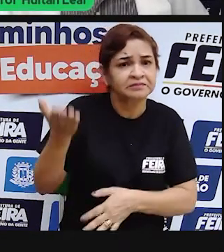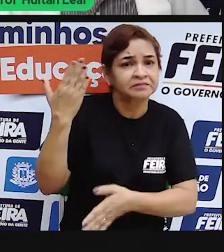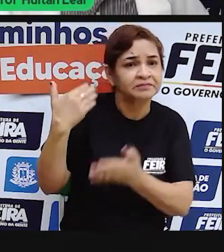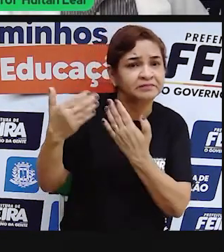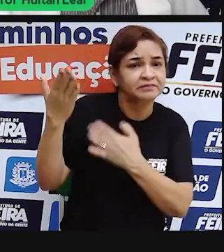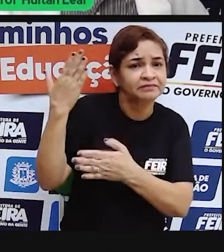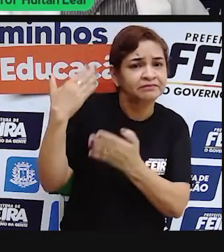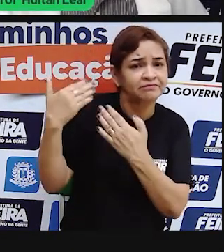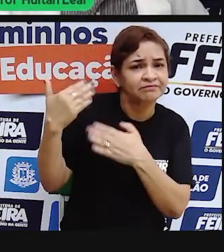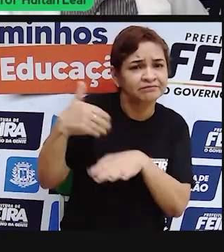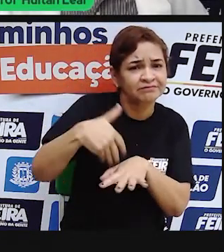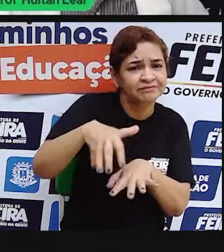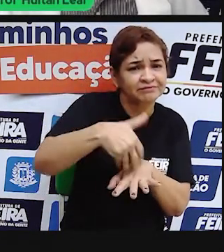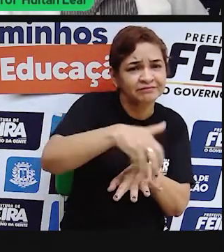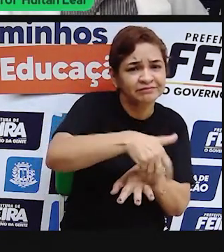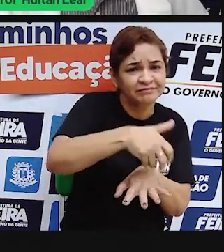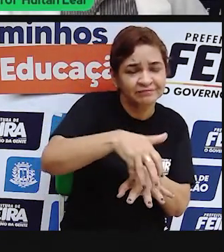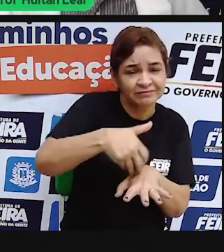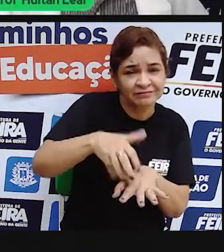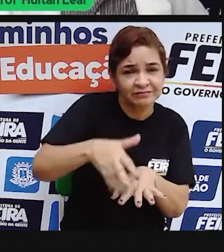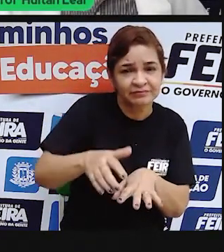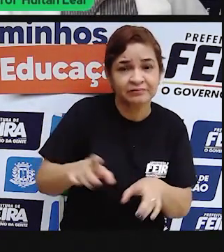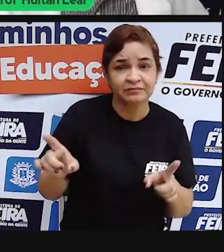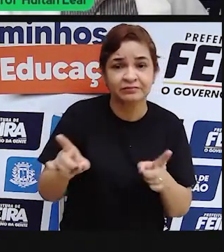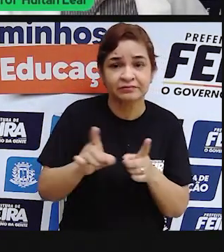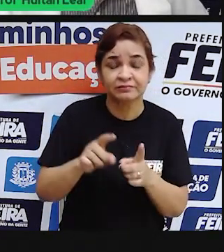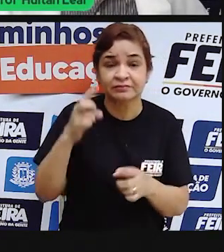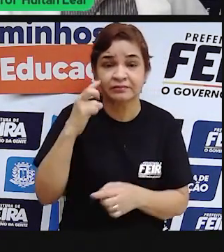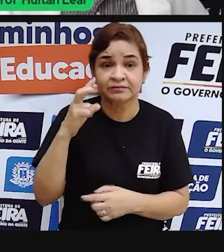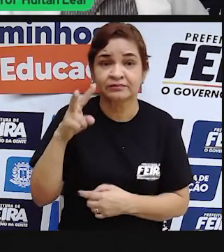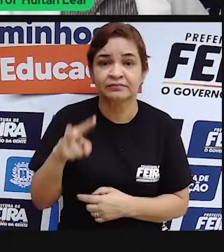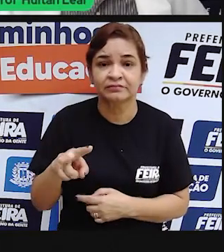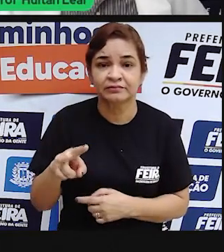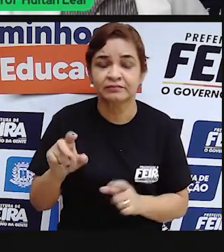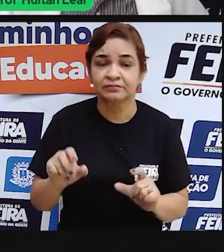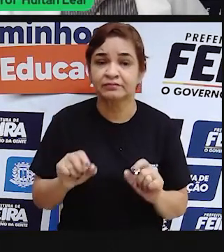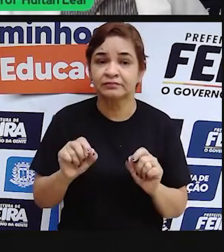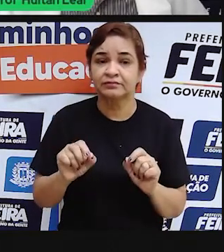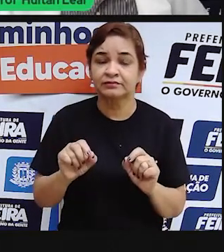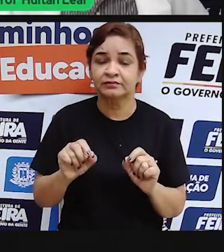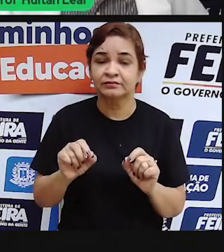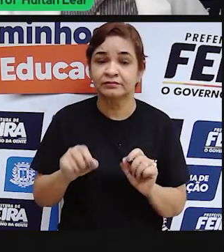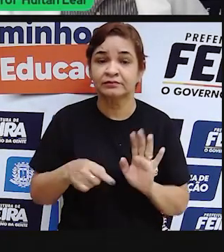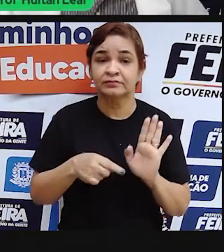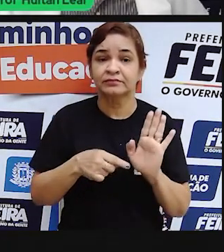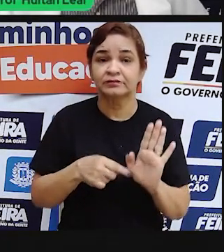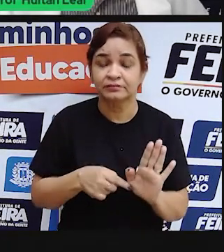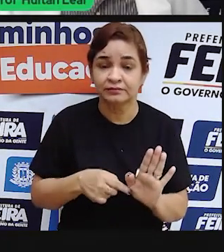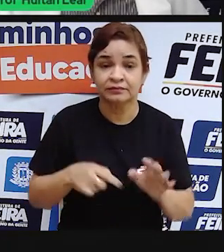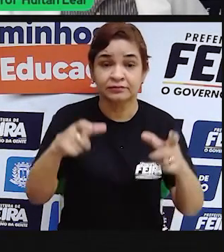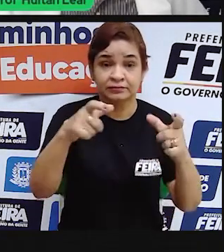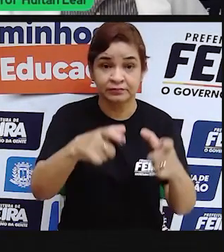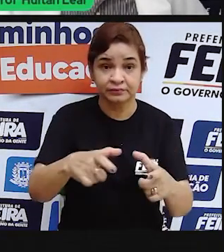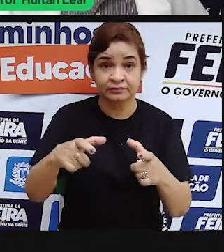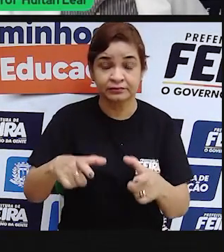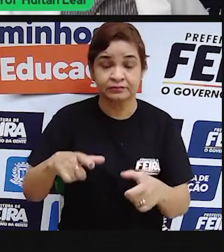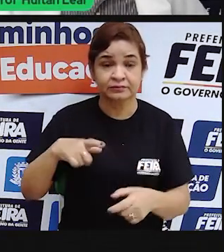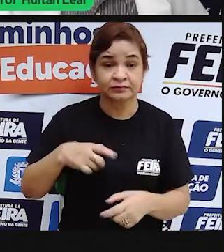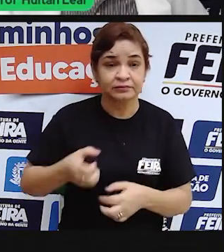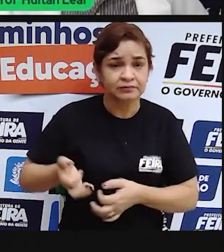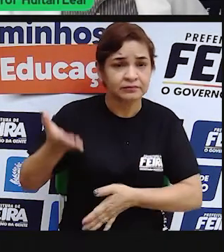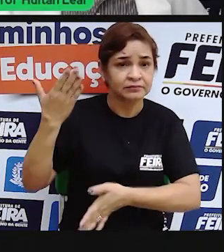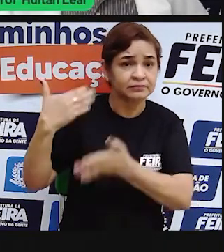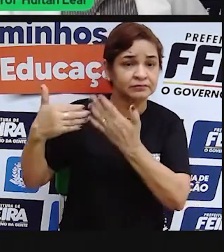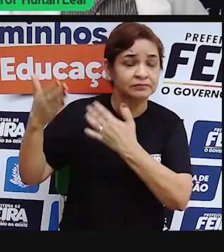antigo. Quando você encontra esse objeto é um sinal de que naquele local havia